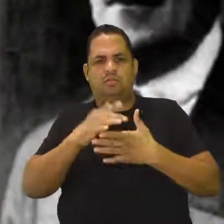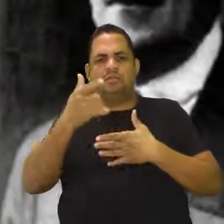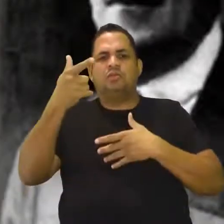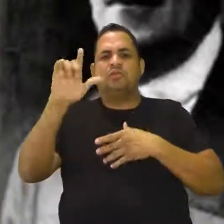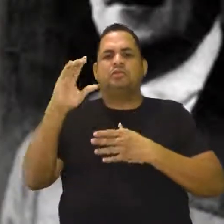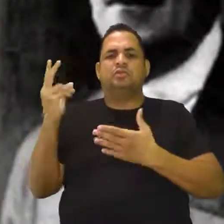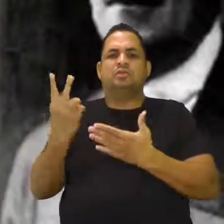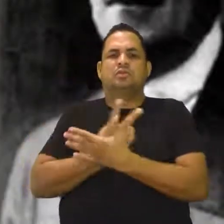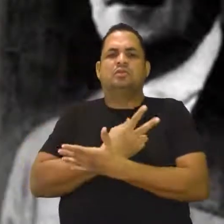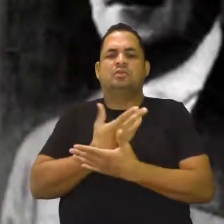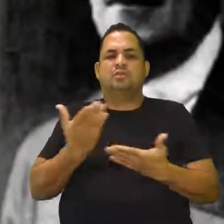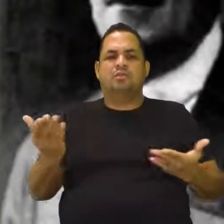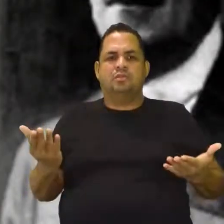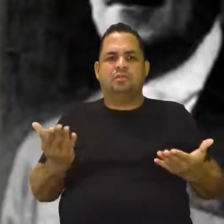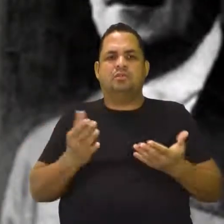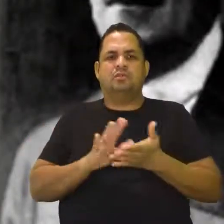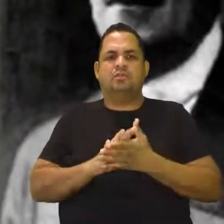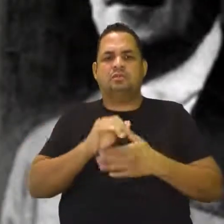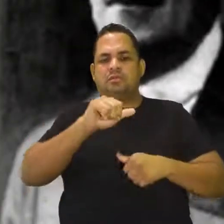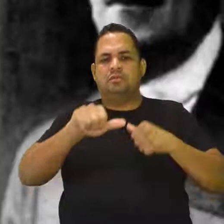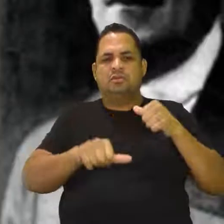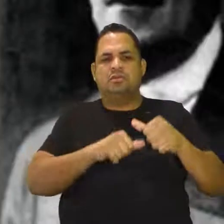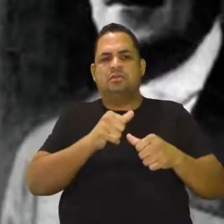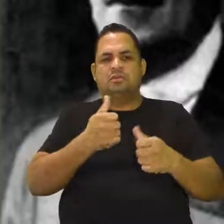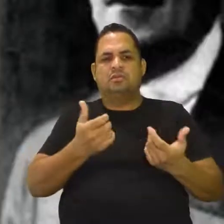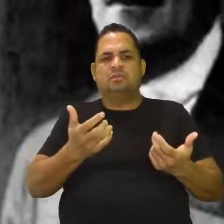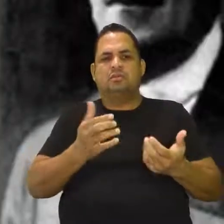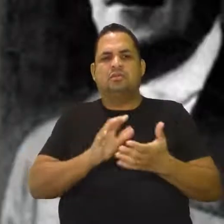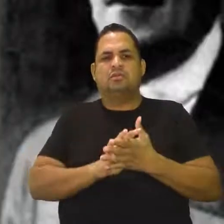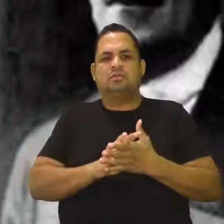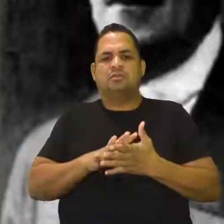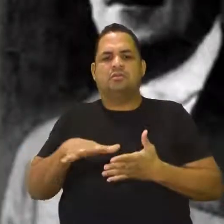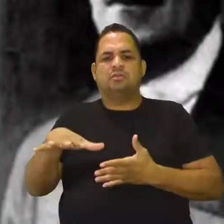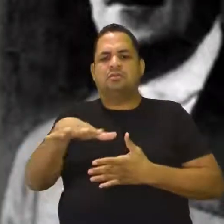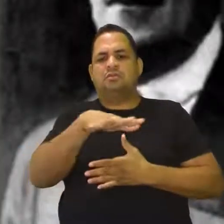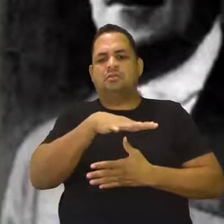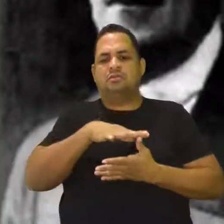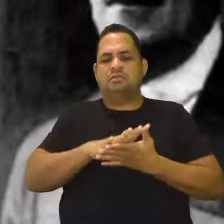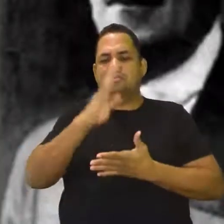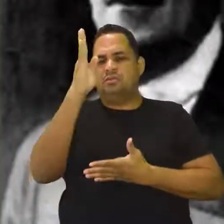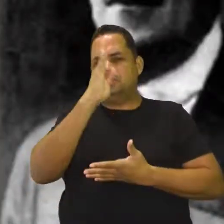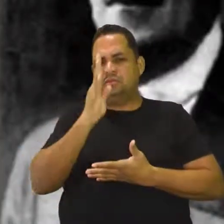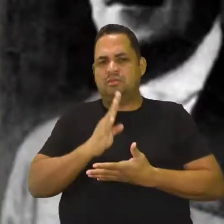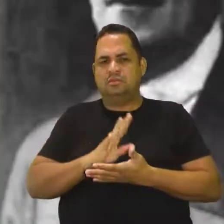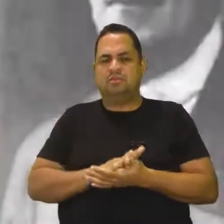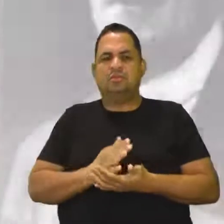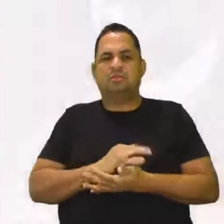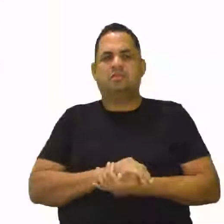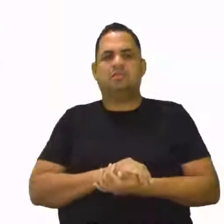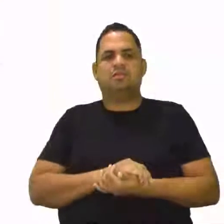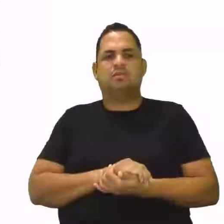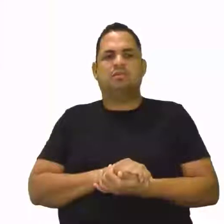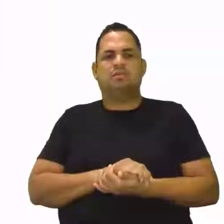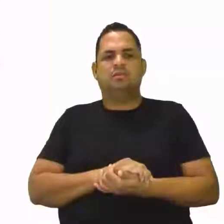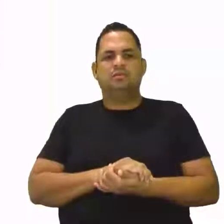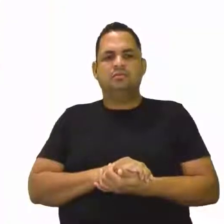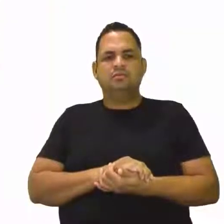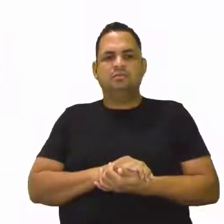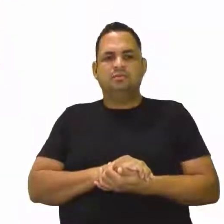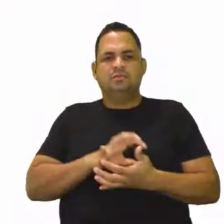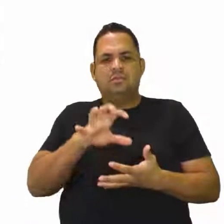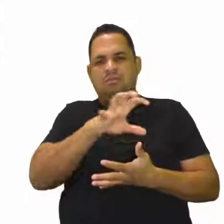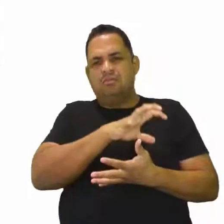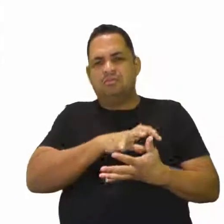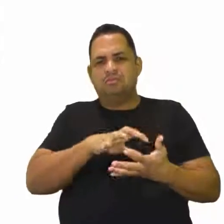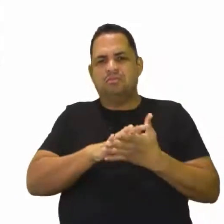outros acontecimentos aí que vão mudar o cenário do Brasil. Na tela para vocês. O clima